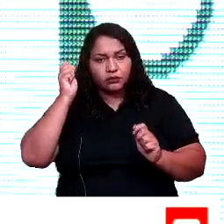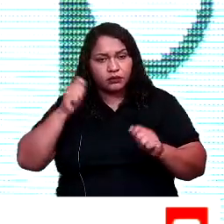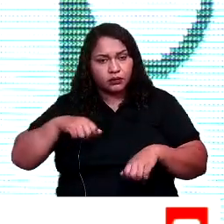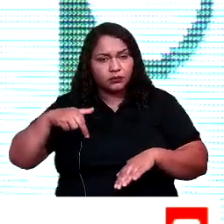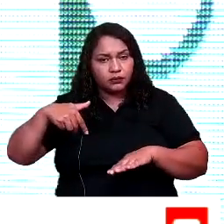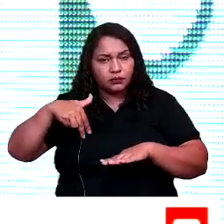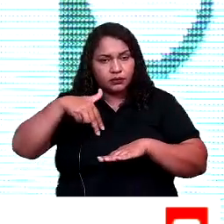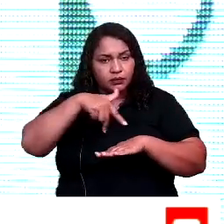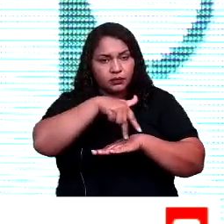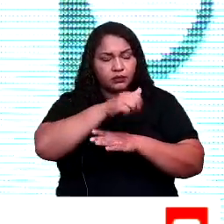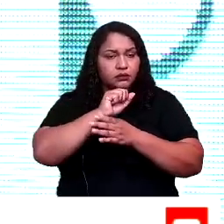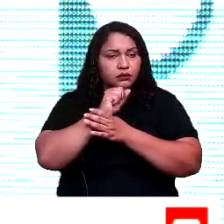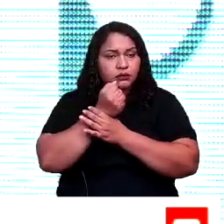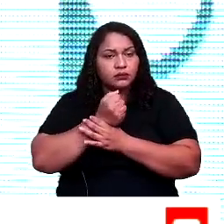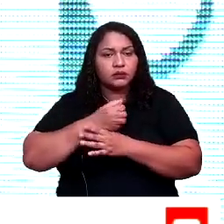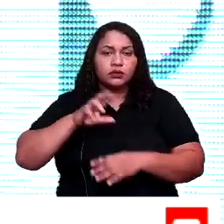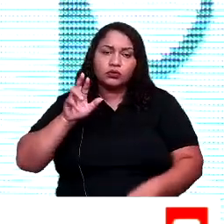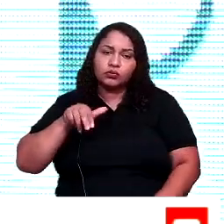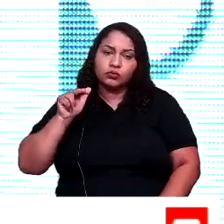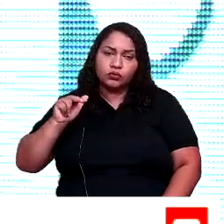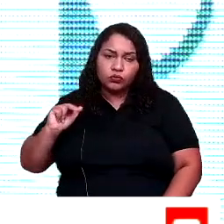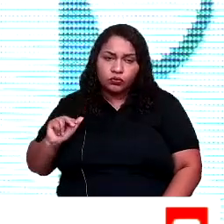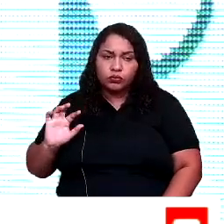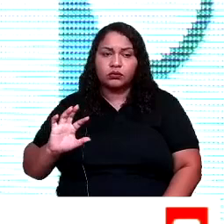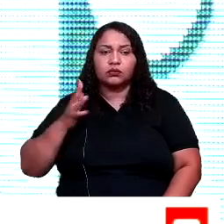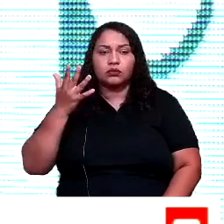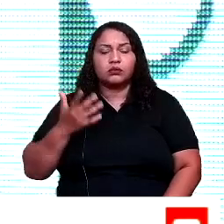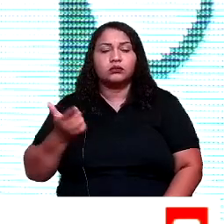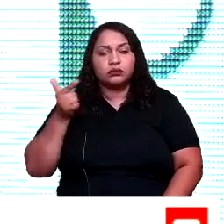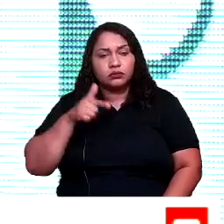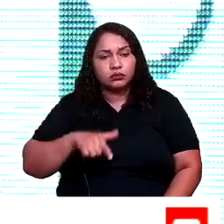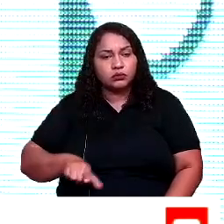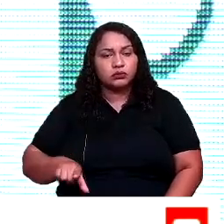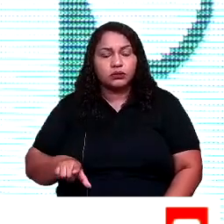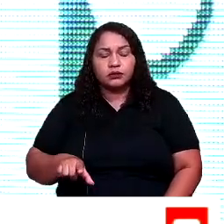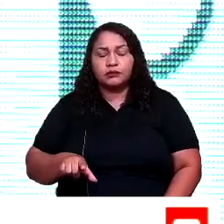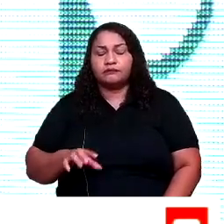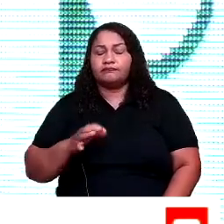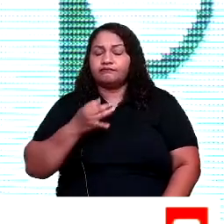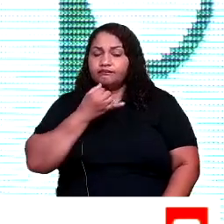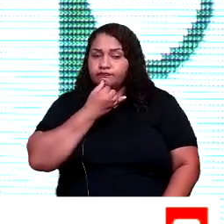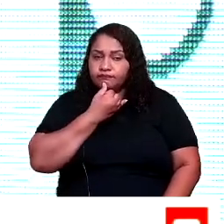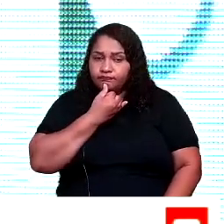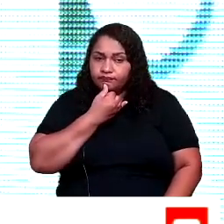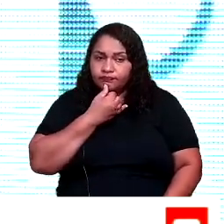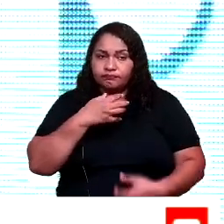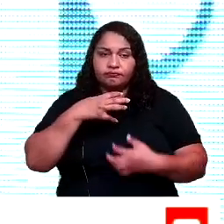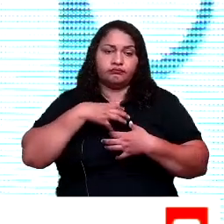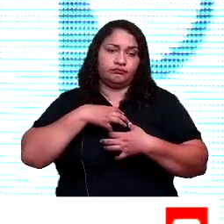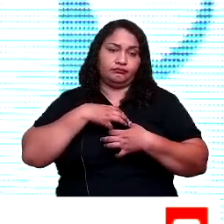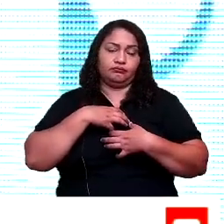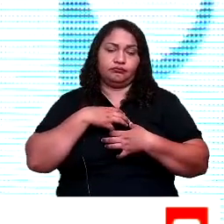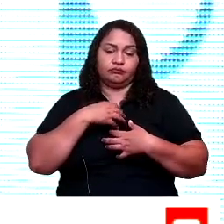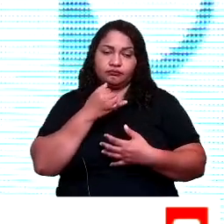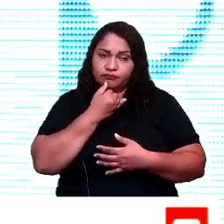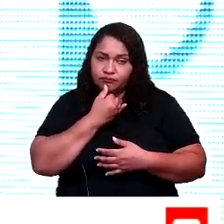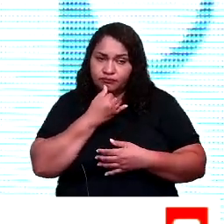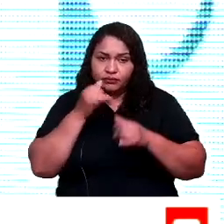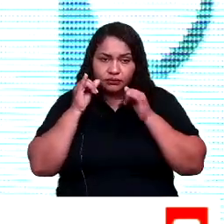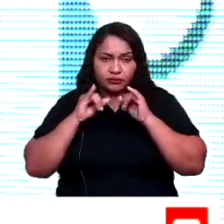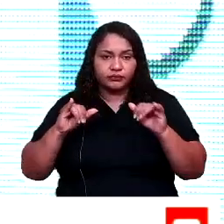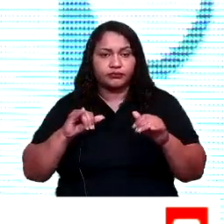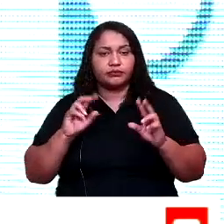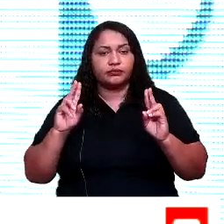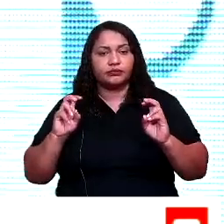Vamos redobrar essa atenção para que a gente nunca mais tenha casos como esses casos que são extremamente lamentáveis e que dói até para gente